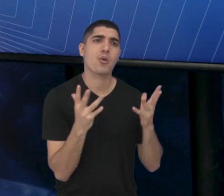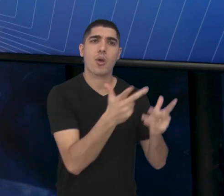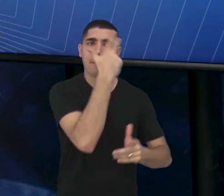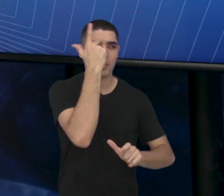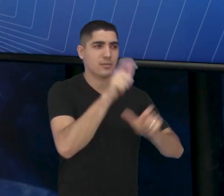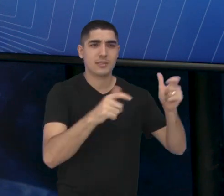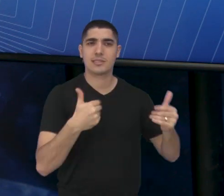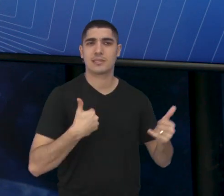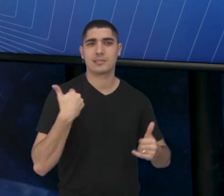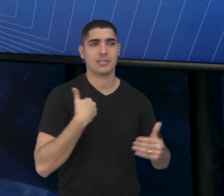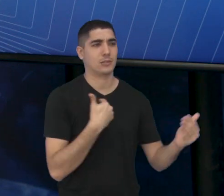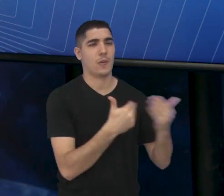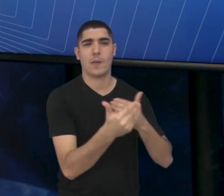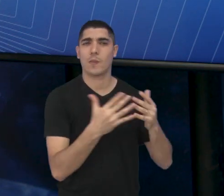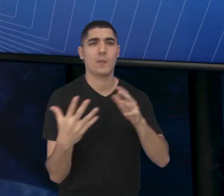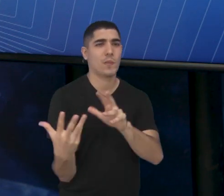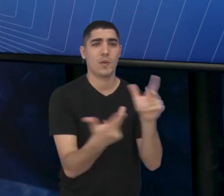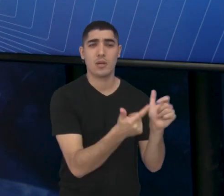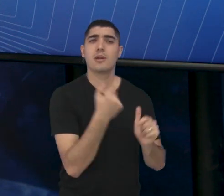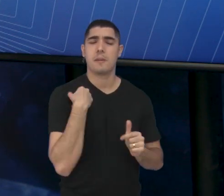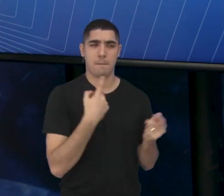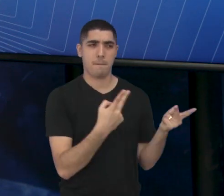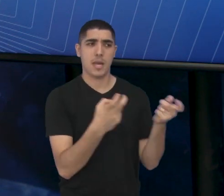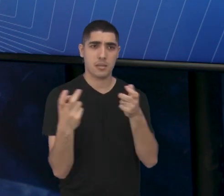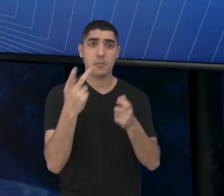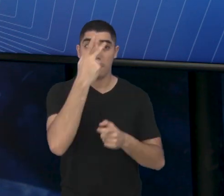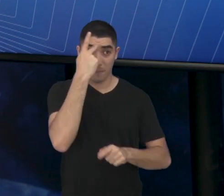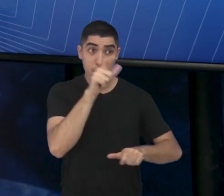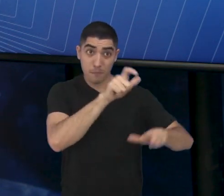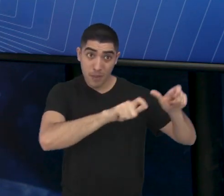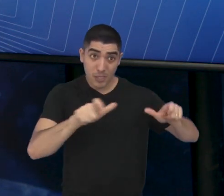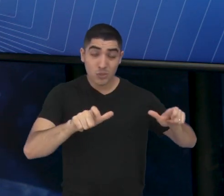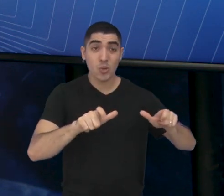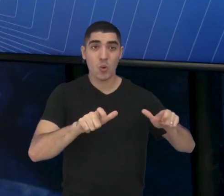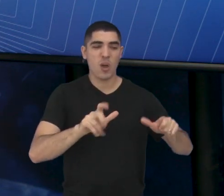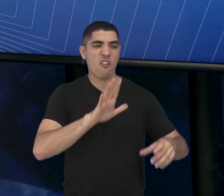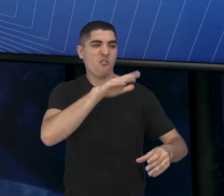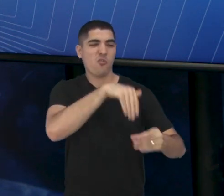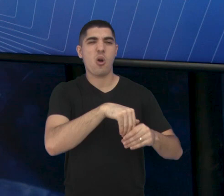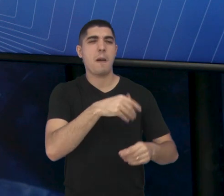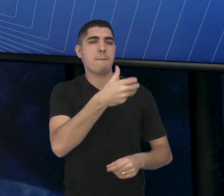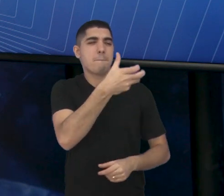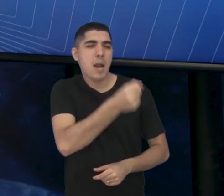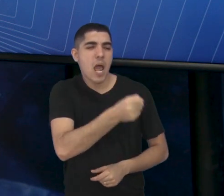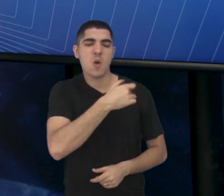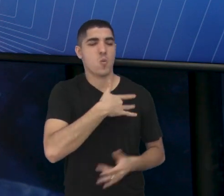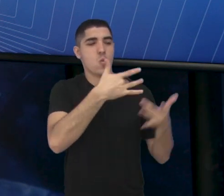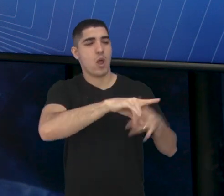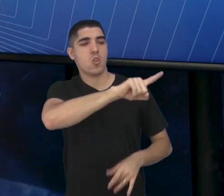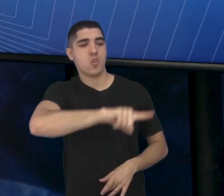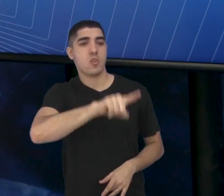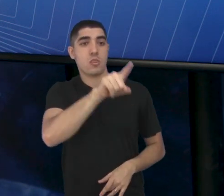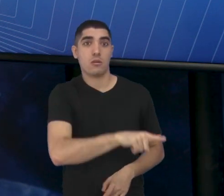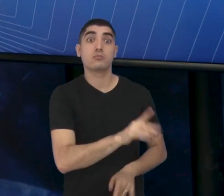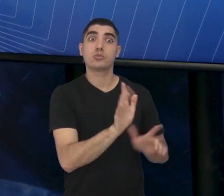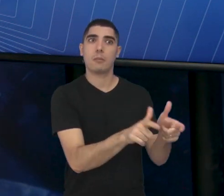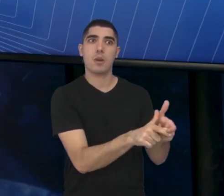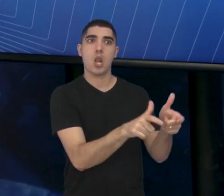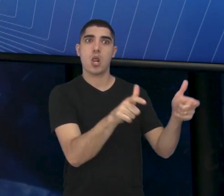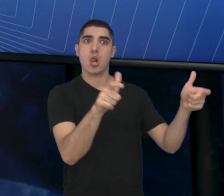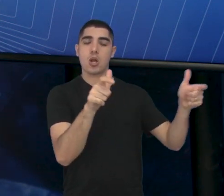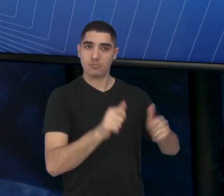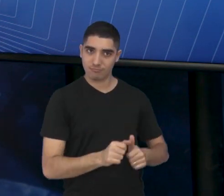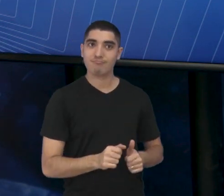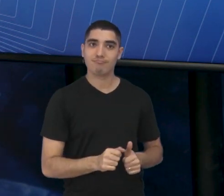faixas etárias. A gente tem visto um índice de abstenção e de votos nulos e brancos aumentando aí ao longo das eleições. Eu me